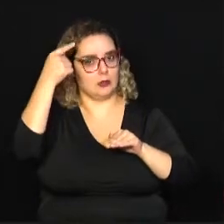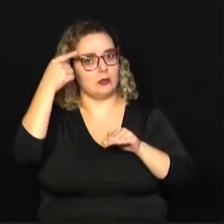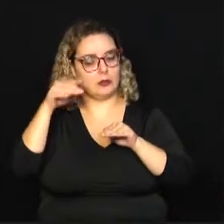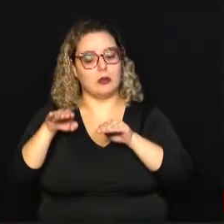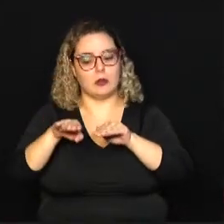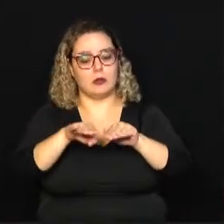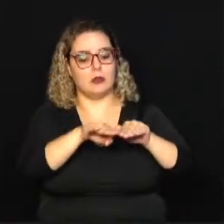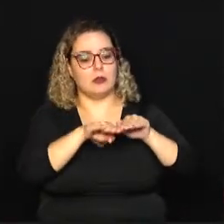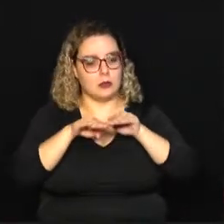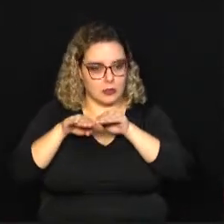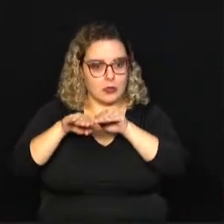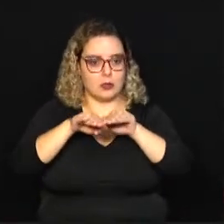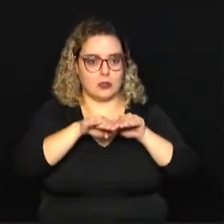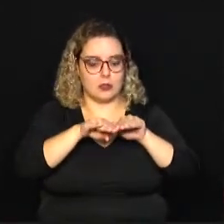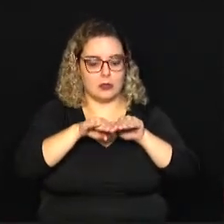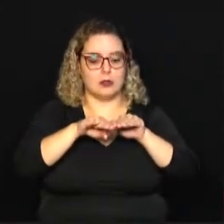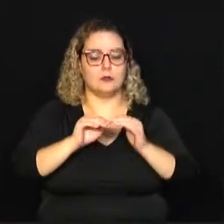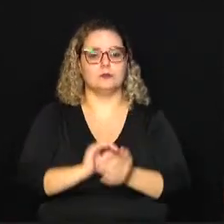Muita